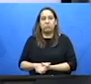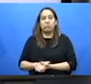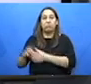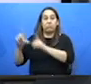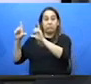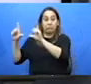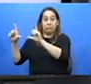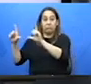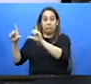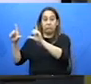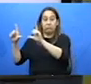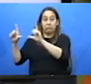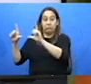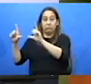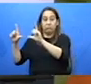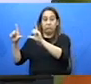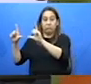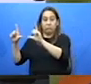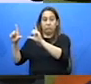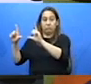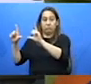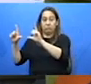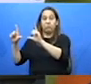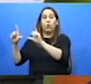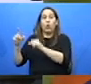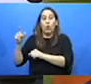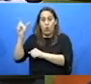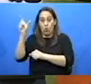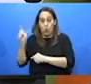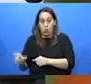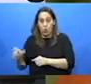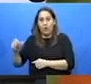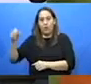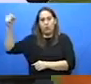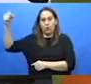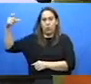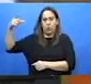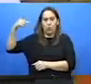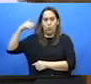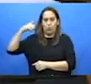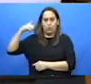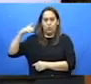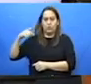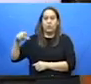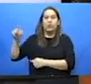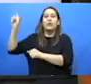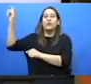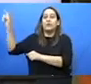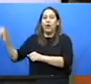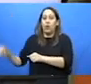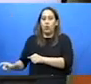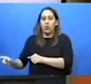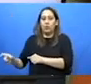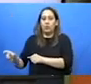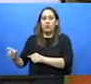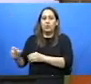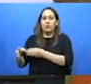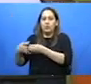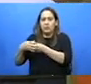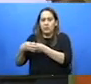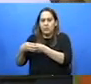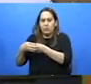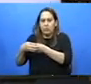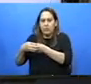Nossa plantinha recebendo a luz solar num cantinho lá da casa. E aqui ela foi coberta com